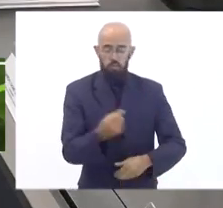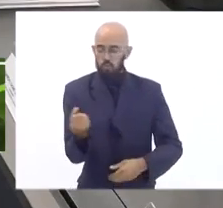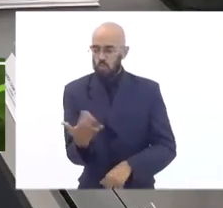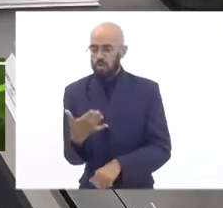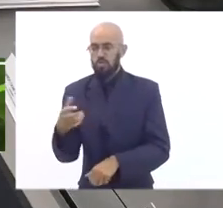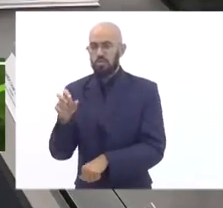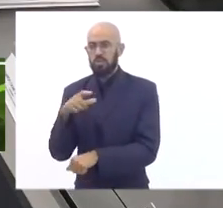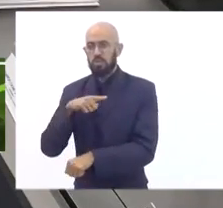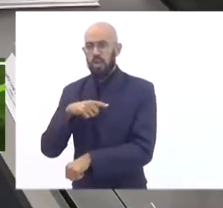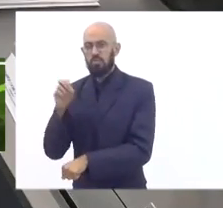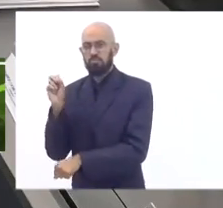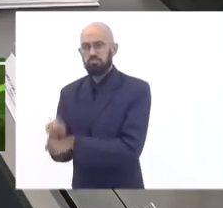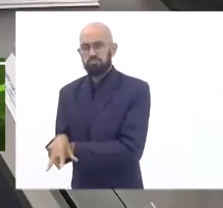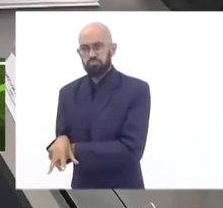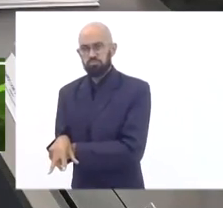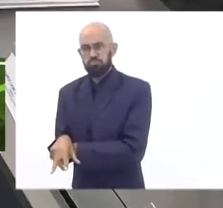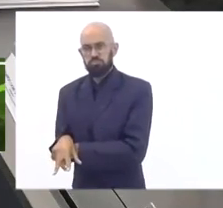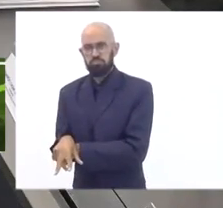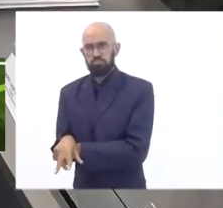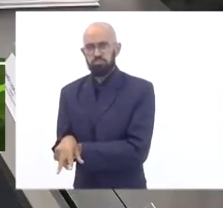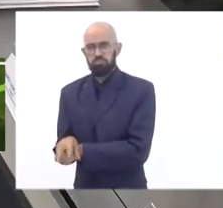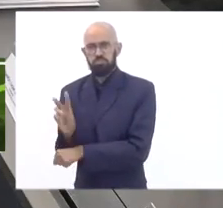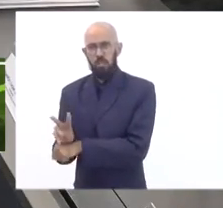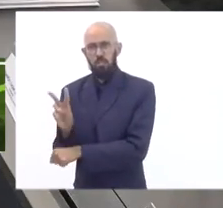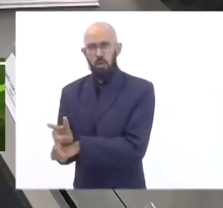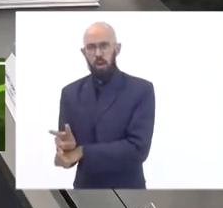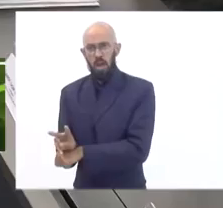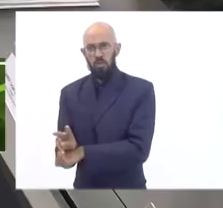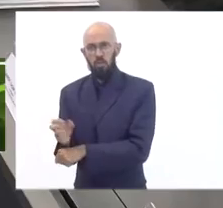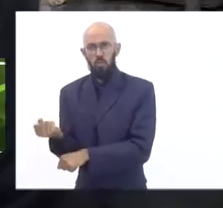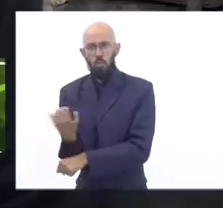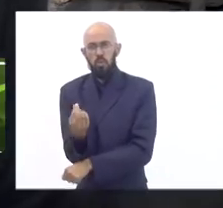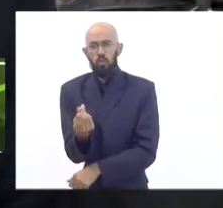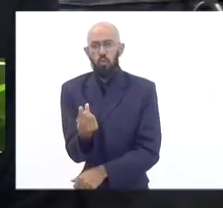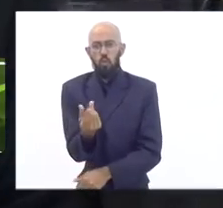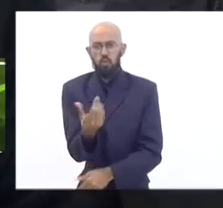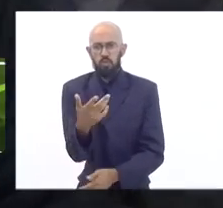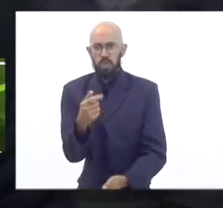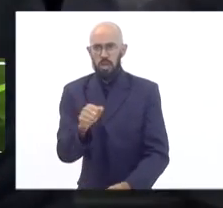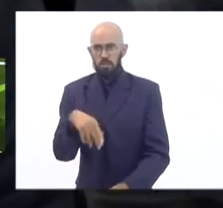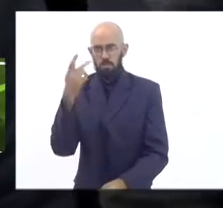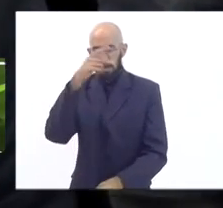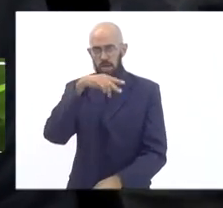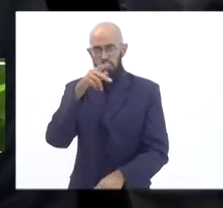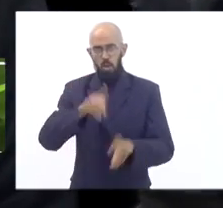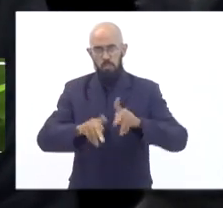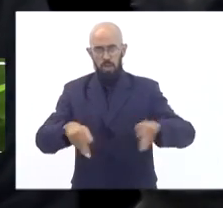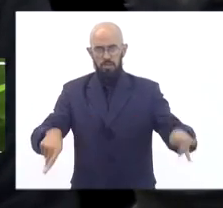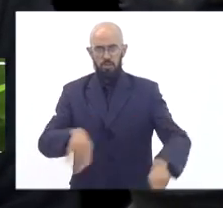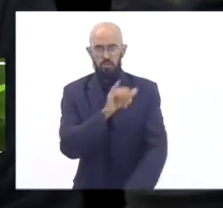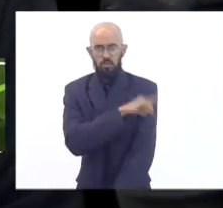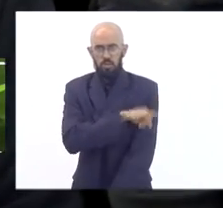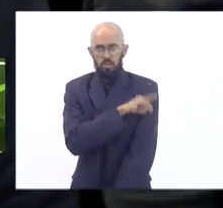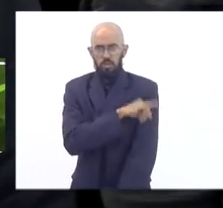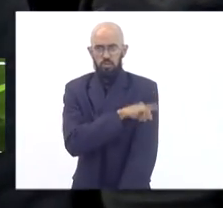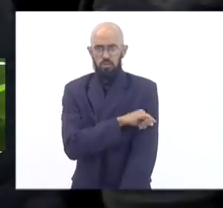Quantos são os cargos em comissão? Quanto custa ao pagador de imposto no Rio de Janeiro